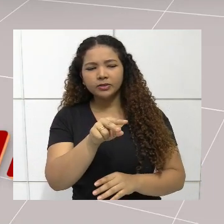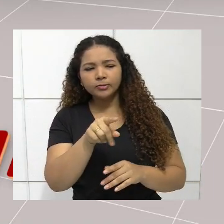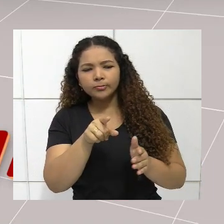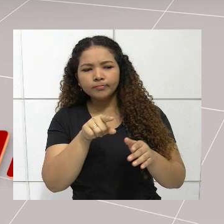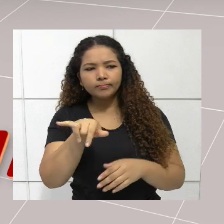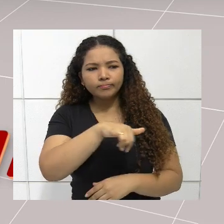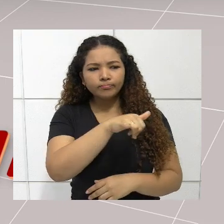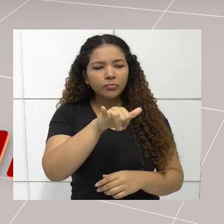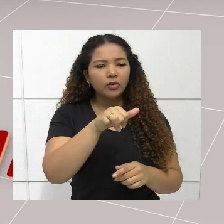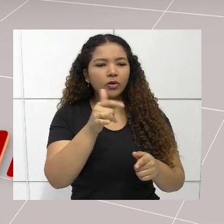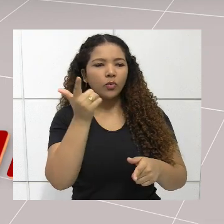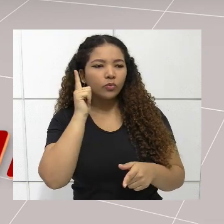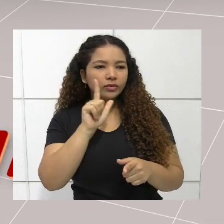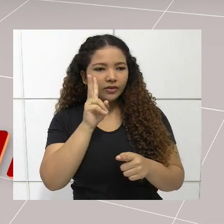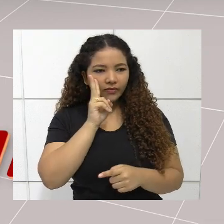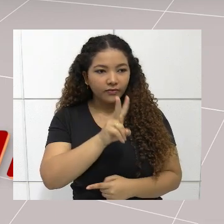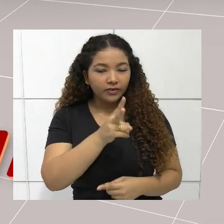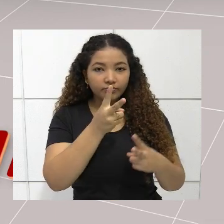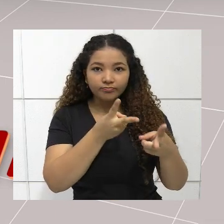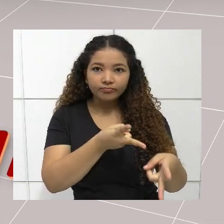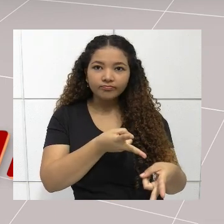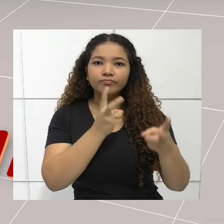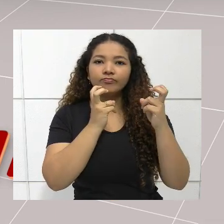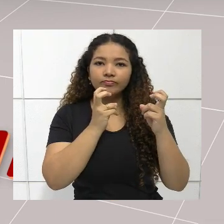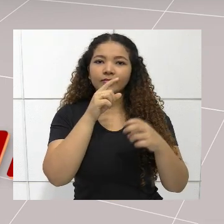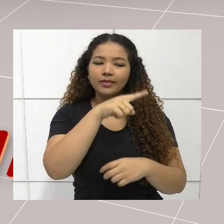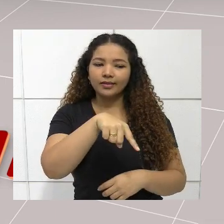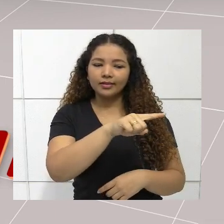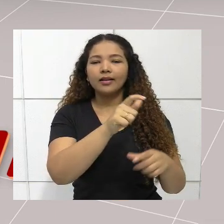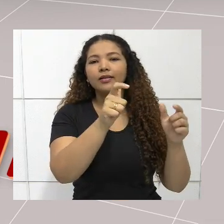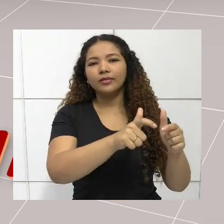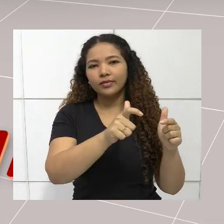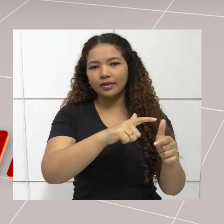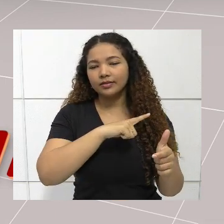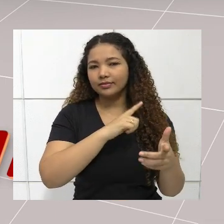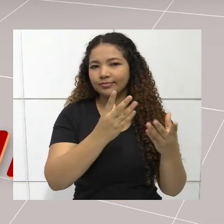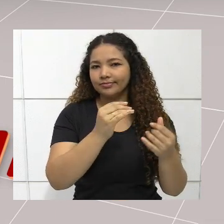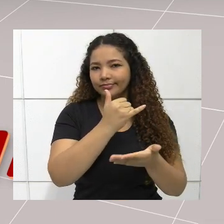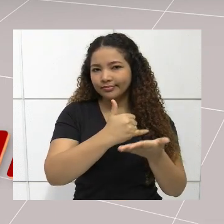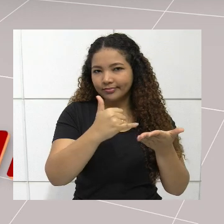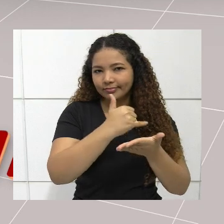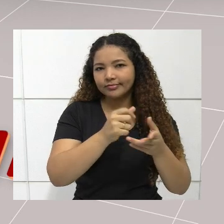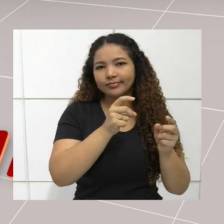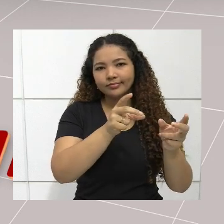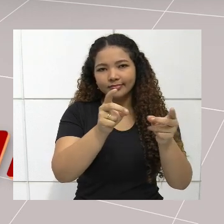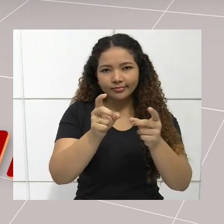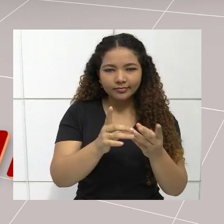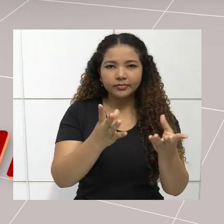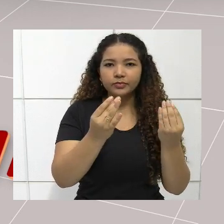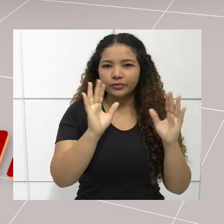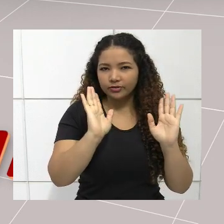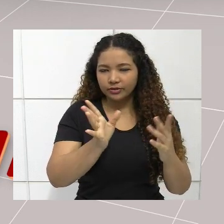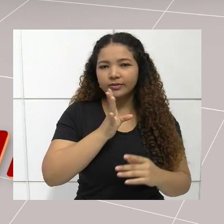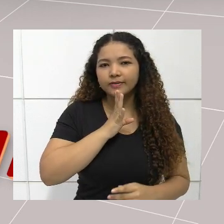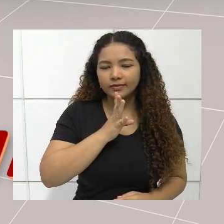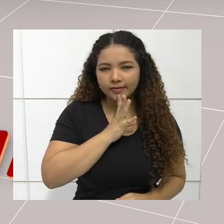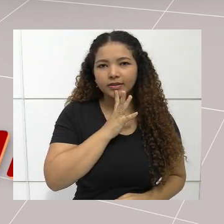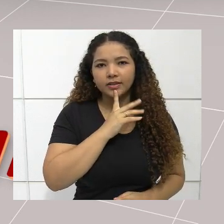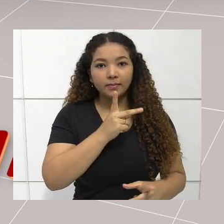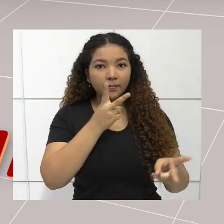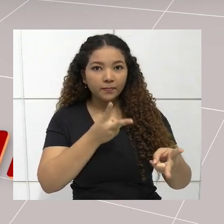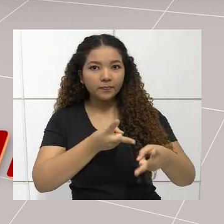subestação, onde, segundo a polícia, o tráfico de drogas é bastante frequente. No local, a guarnição avistou um homem